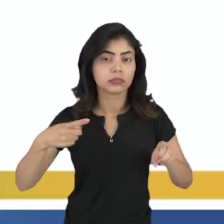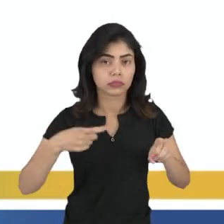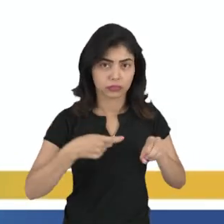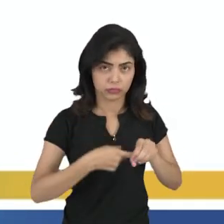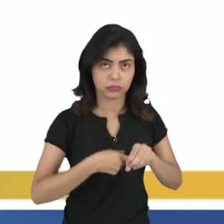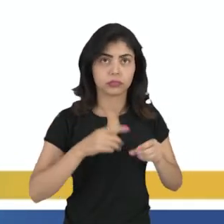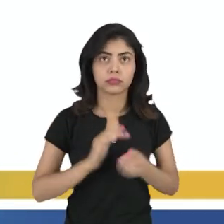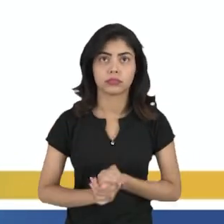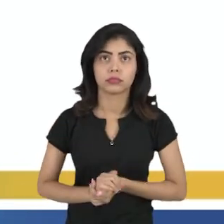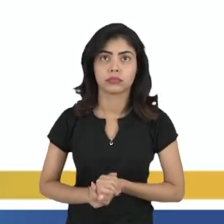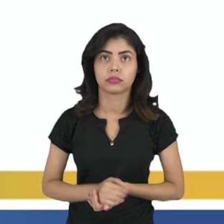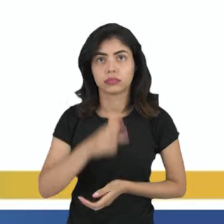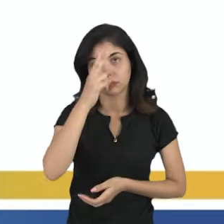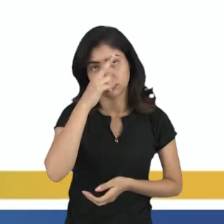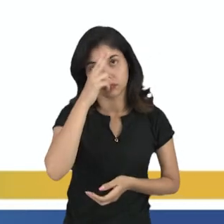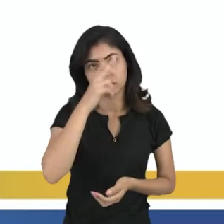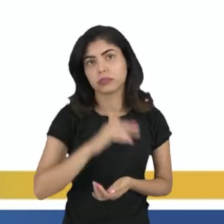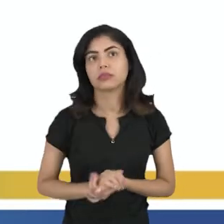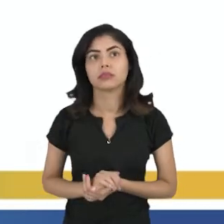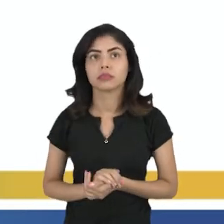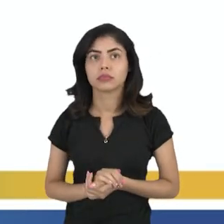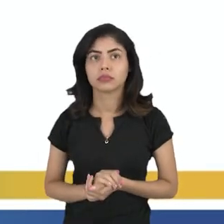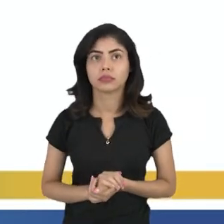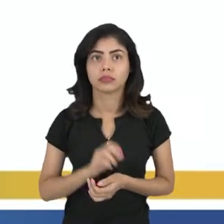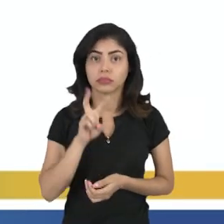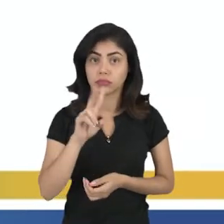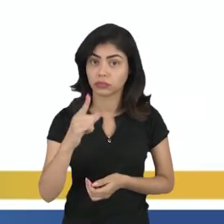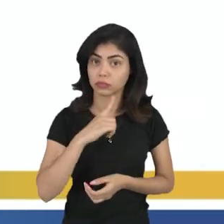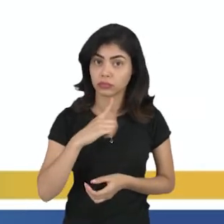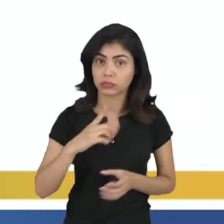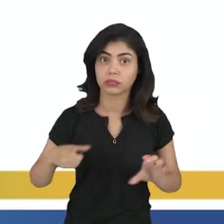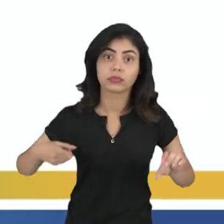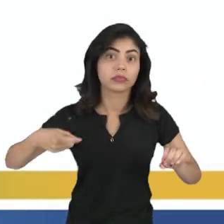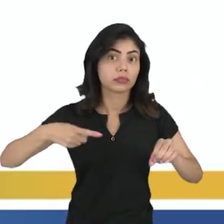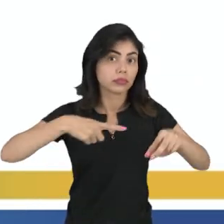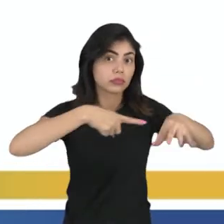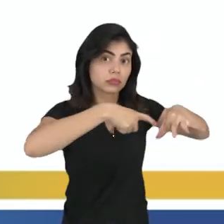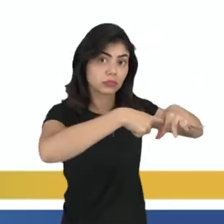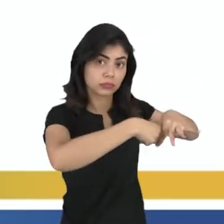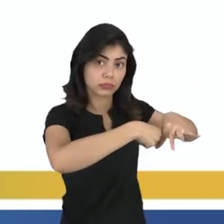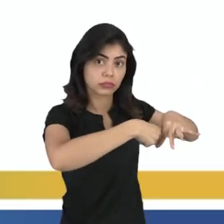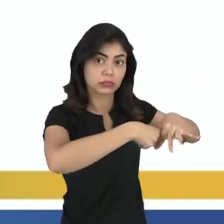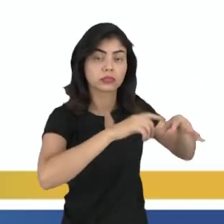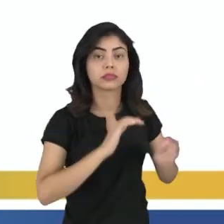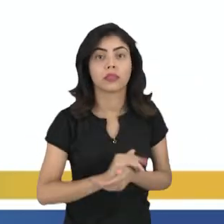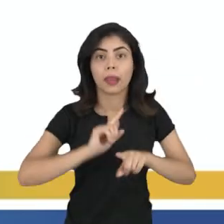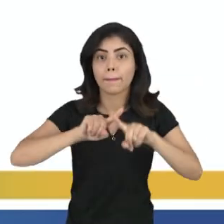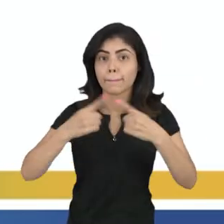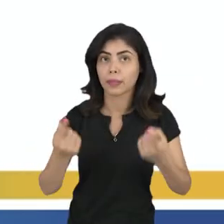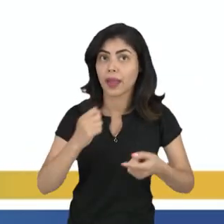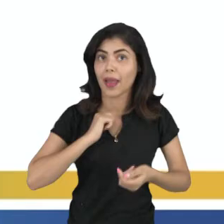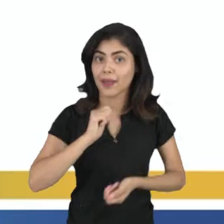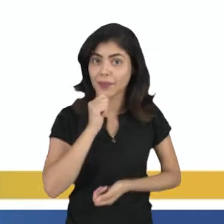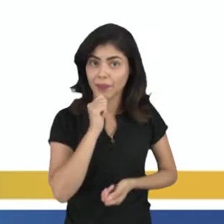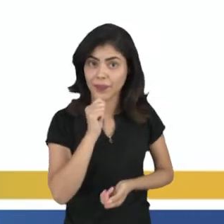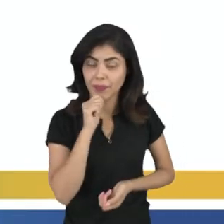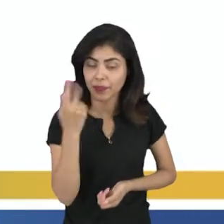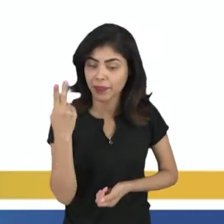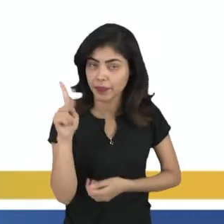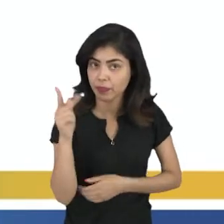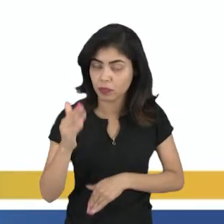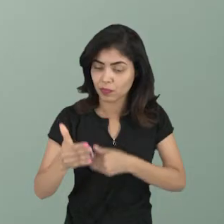fecundação. Lembra que na vagina é onde ocorre a cópula. Mas a fecundação ainda tem um período, ainda